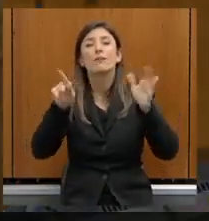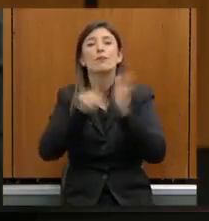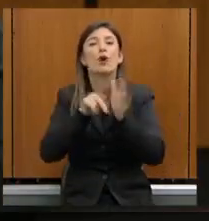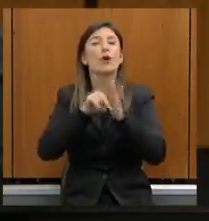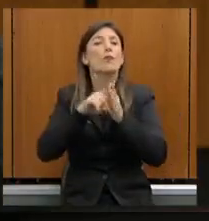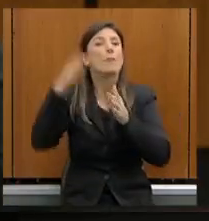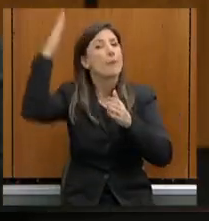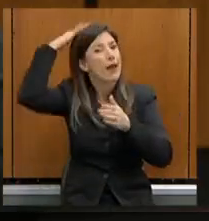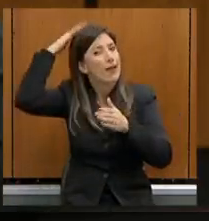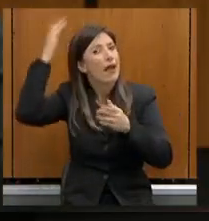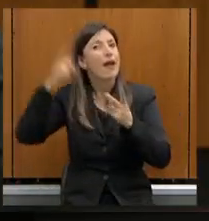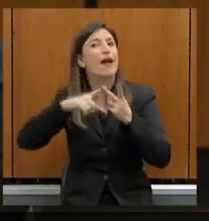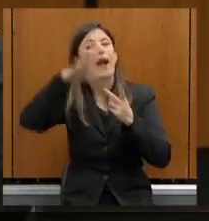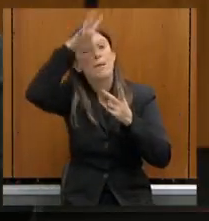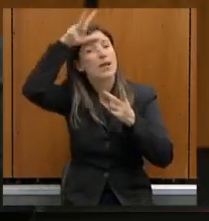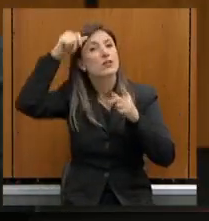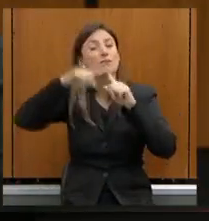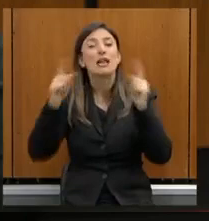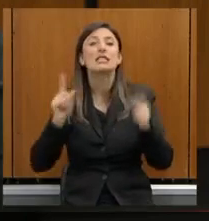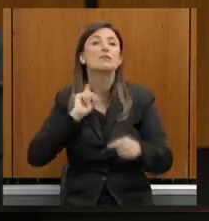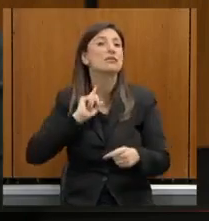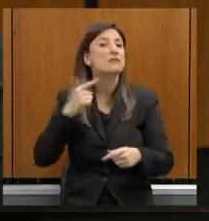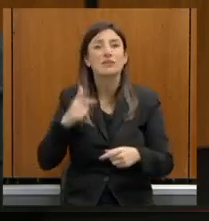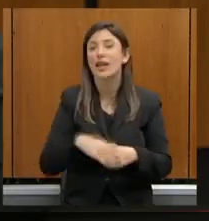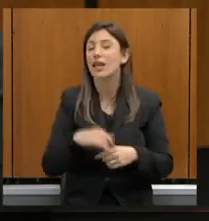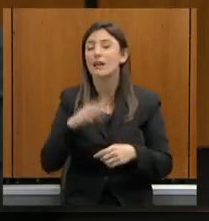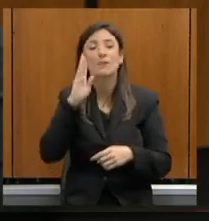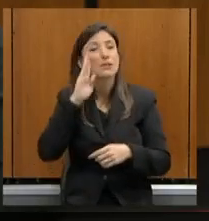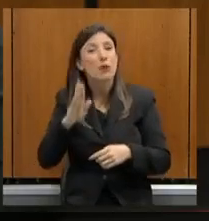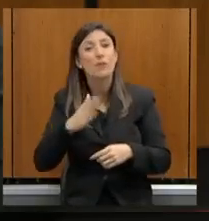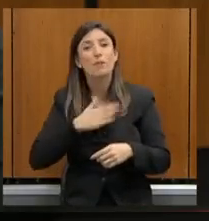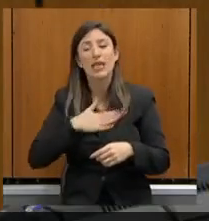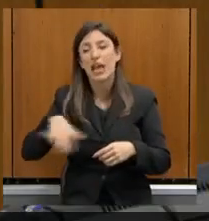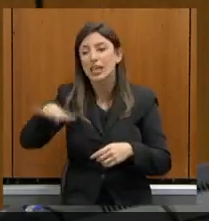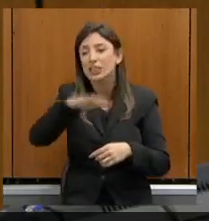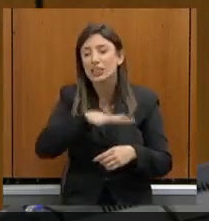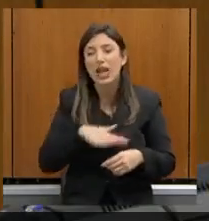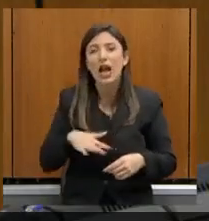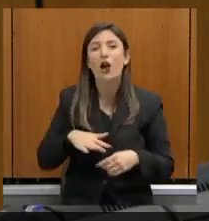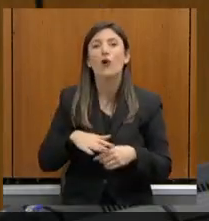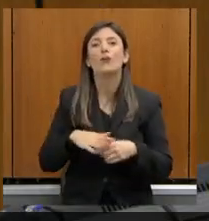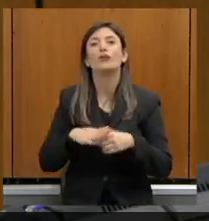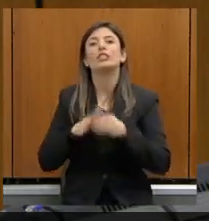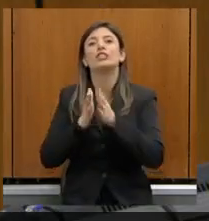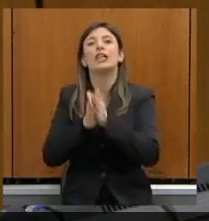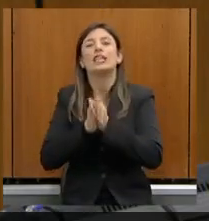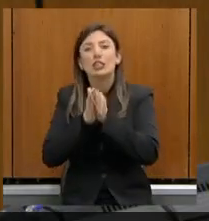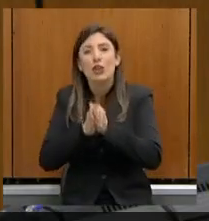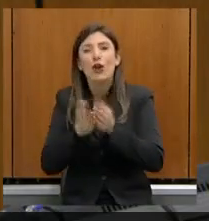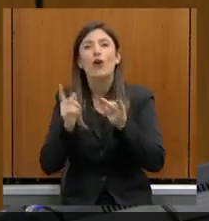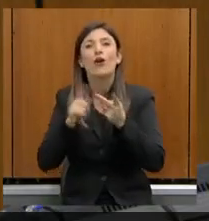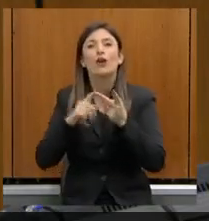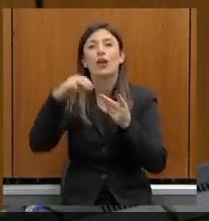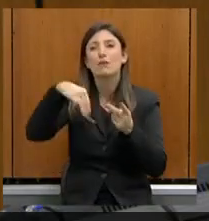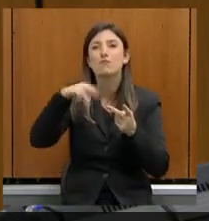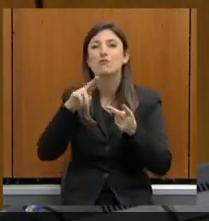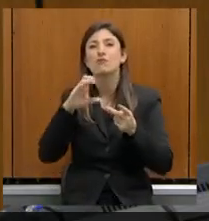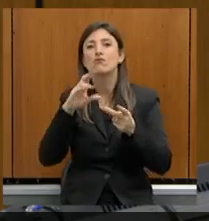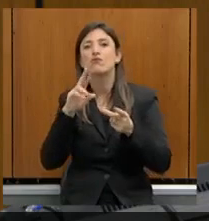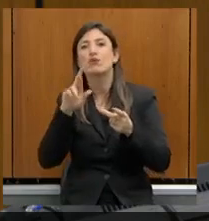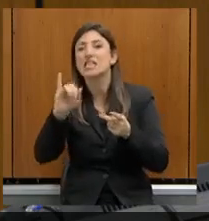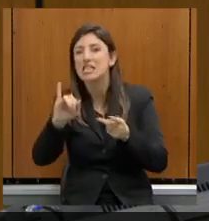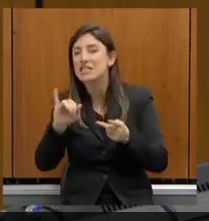principalmente na minha região, no Jequitonha, Mocuri, a gente não vê, por isso que talvez